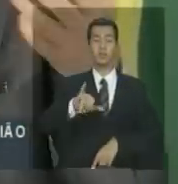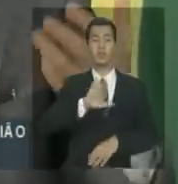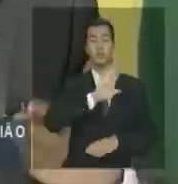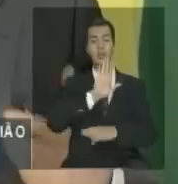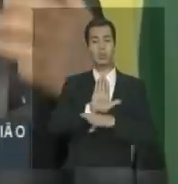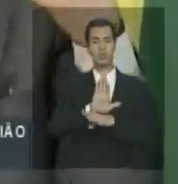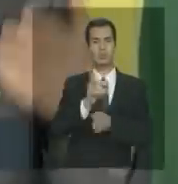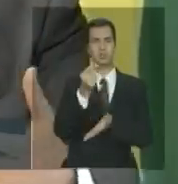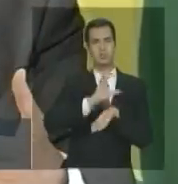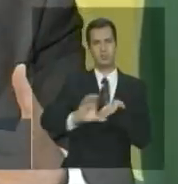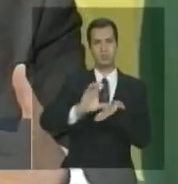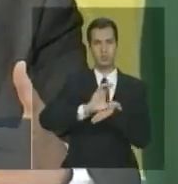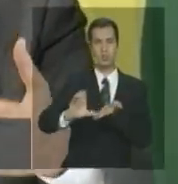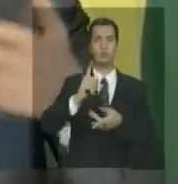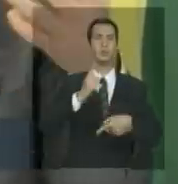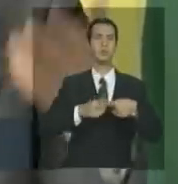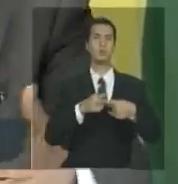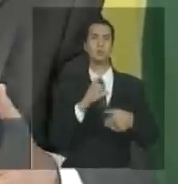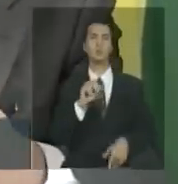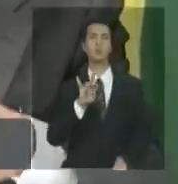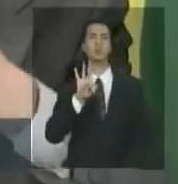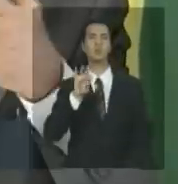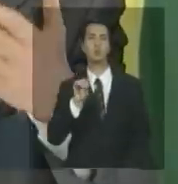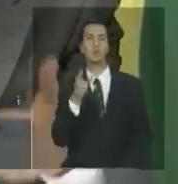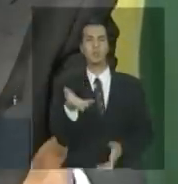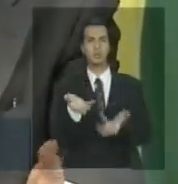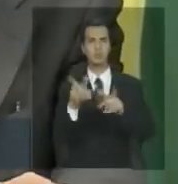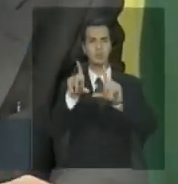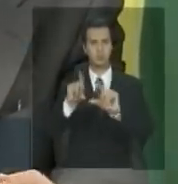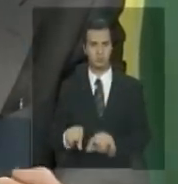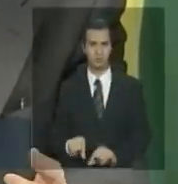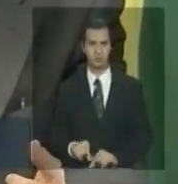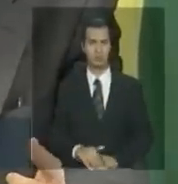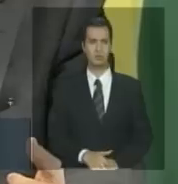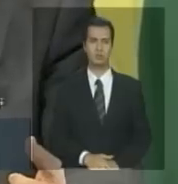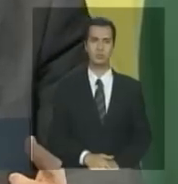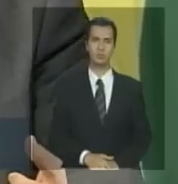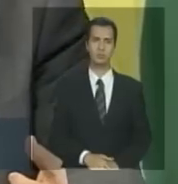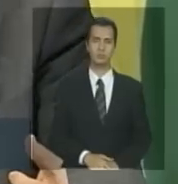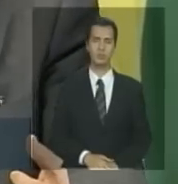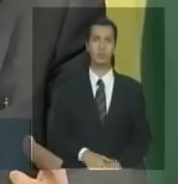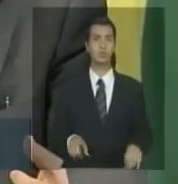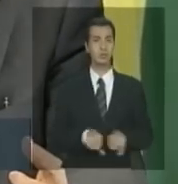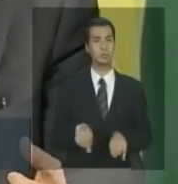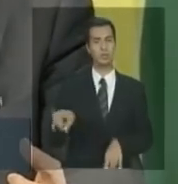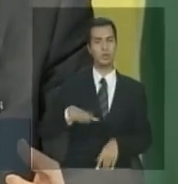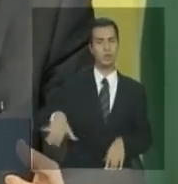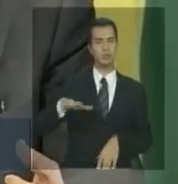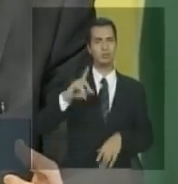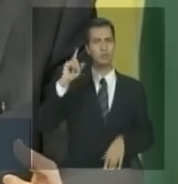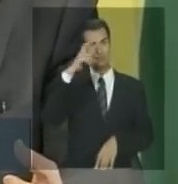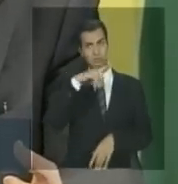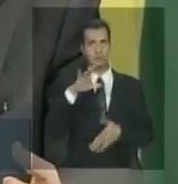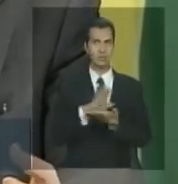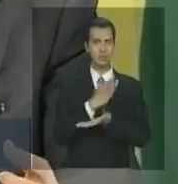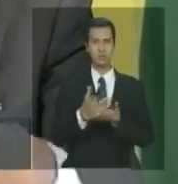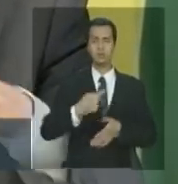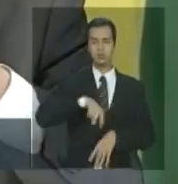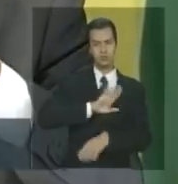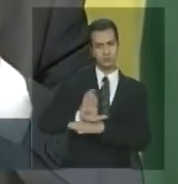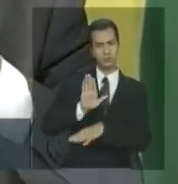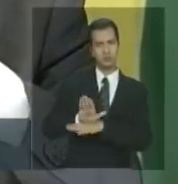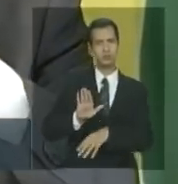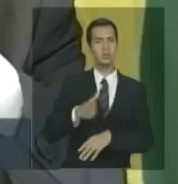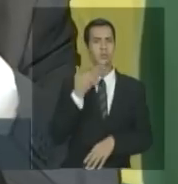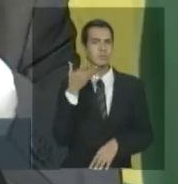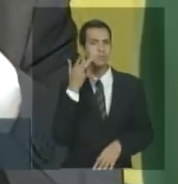estamos reduzindo os custos para eles, estamos reduzindo as dificuldades. Melhor, um outro ponto importante,